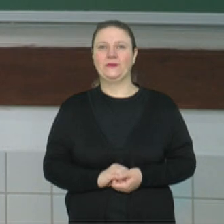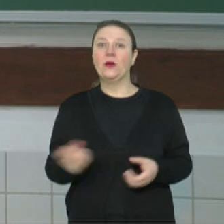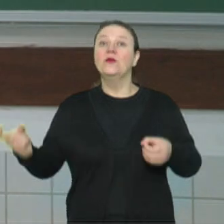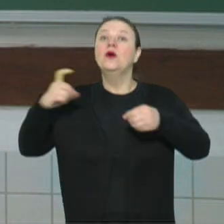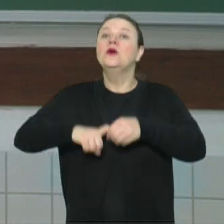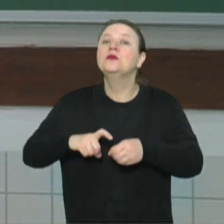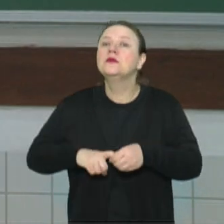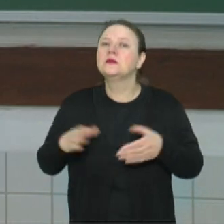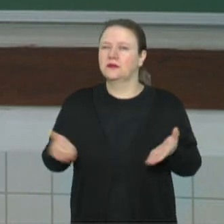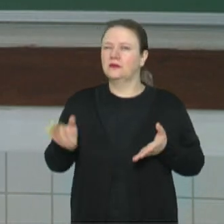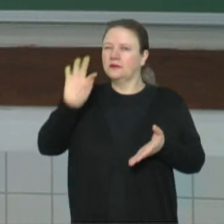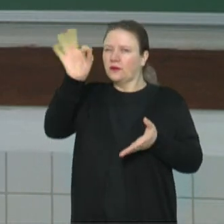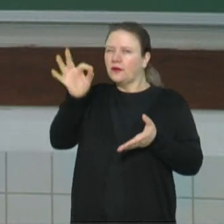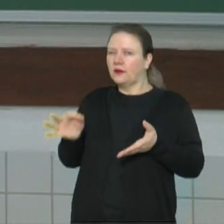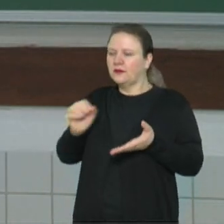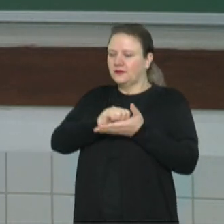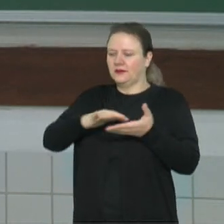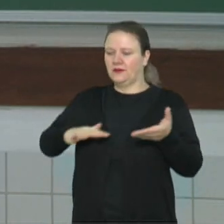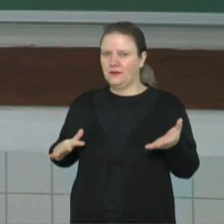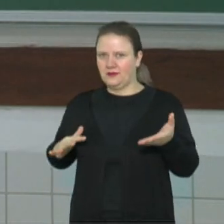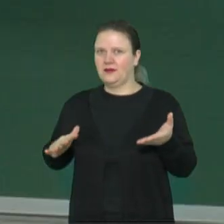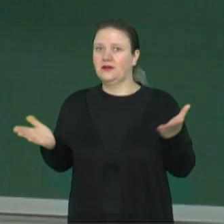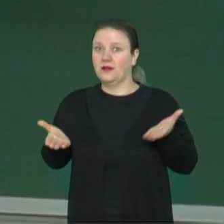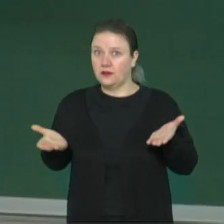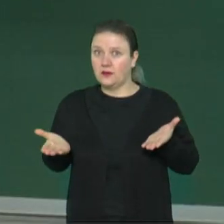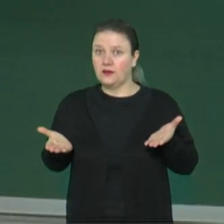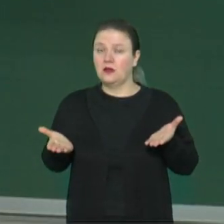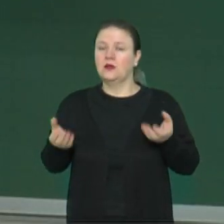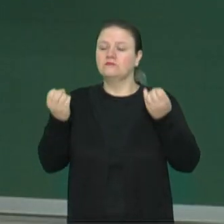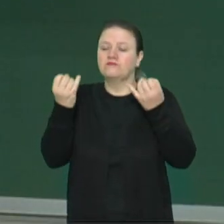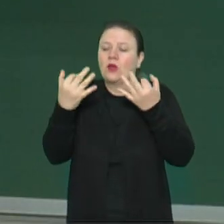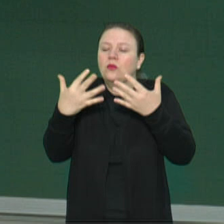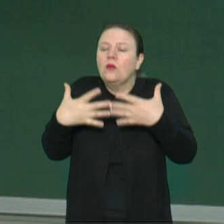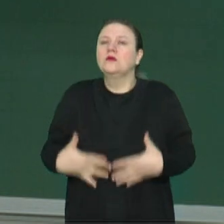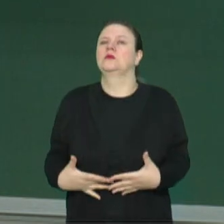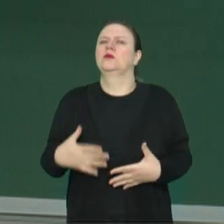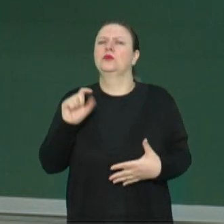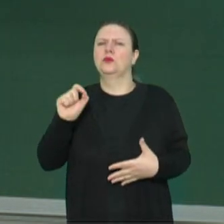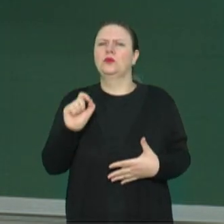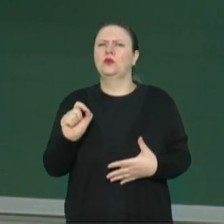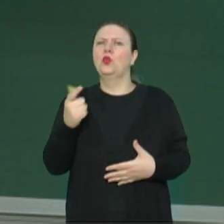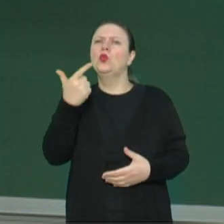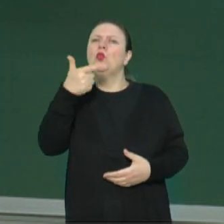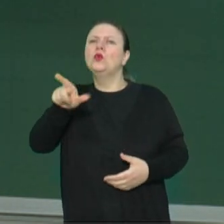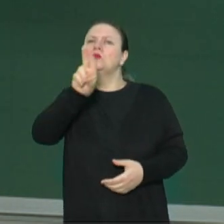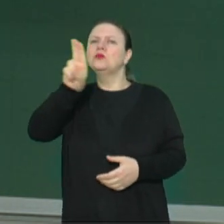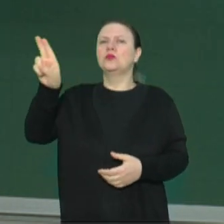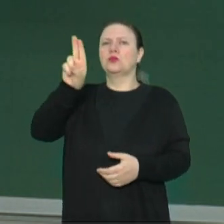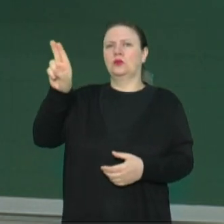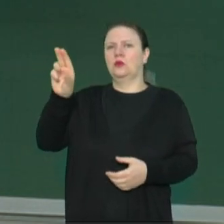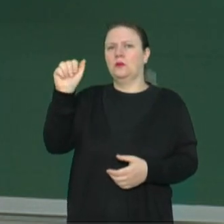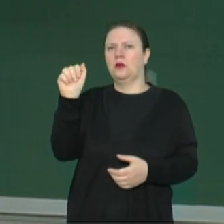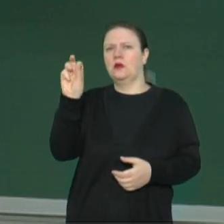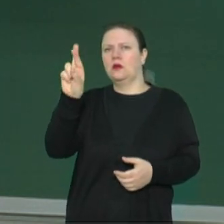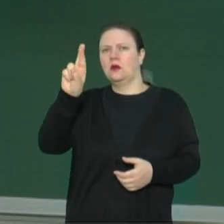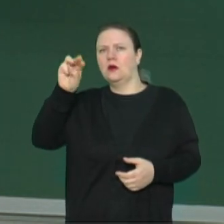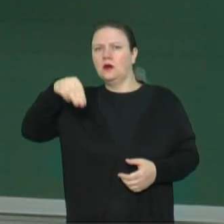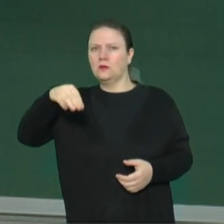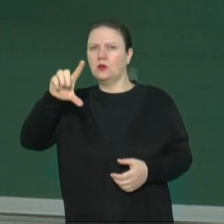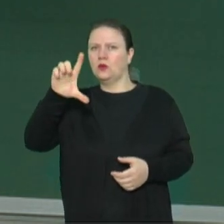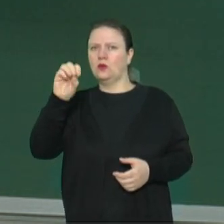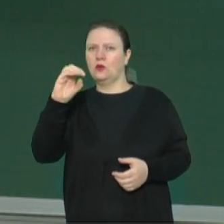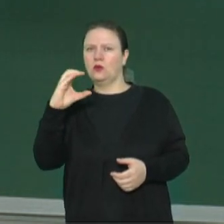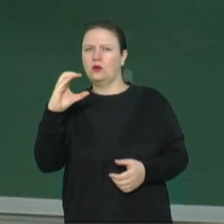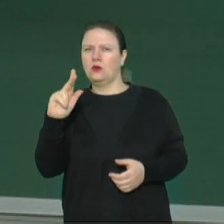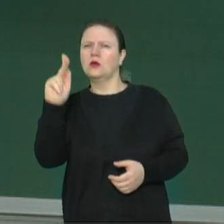Voltando então, pessoal, com a correção da atividade que tinha ficado aqui para vocês, a atividade descritiva, né, que falava sobre o quê? O outro nome que o Armin Locke leva, né, e como que ele vai